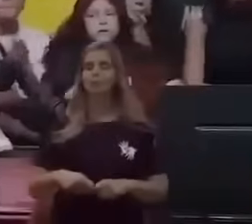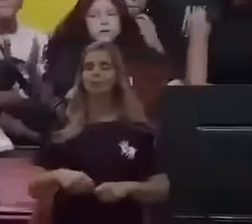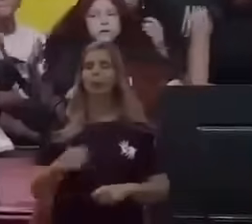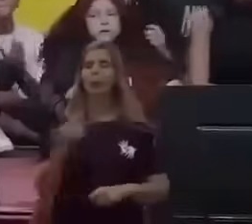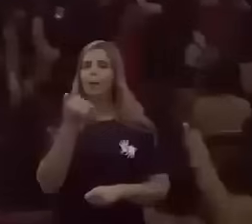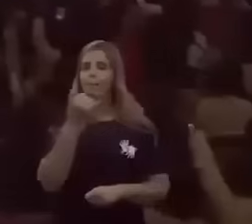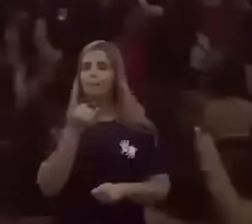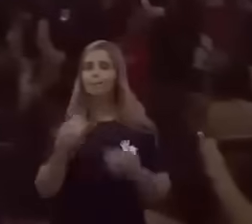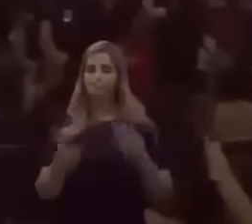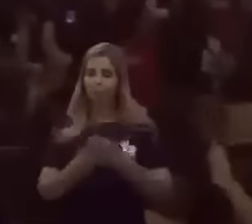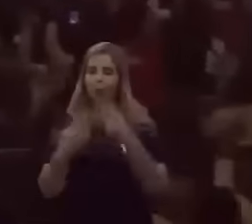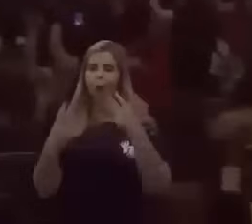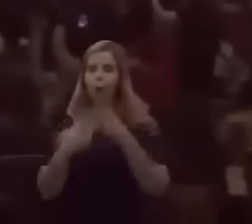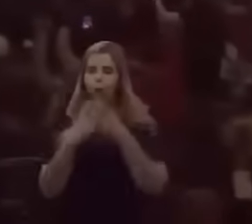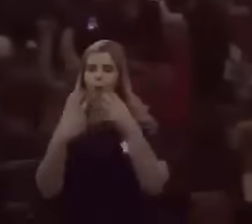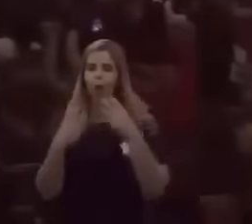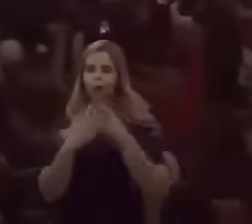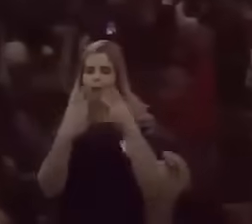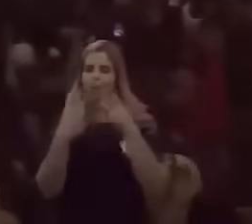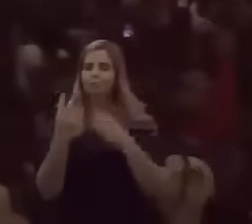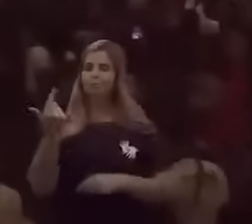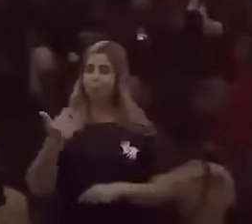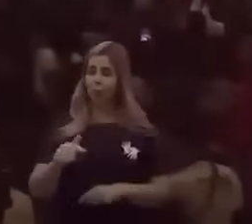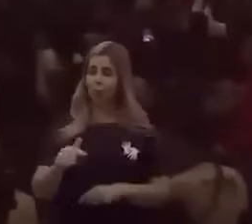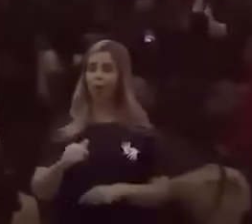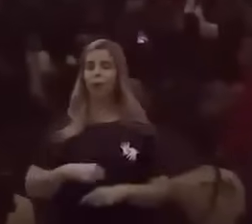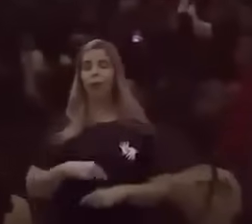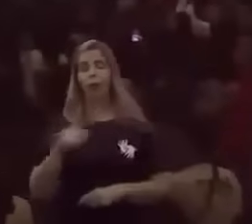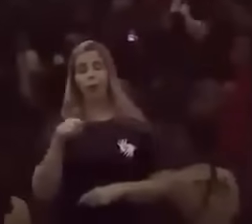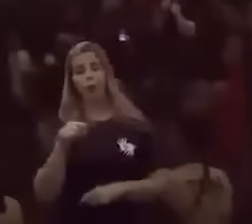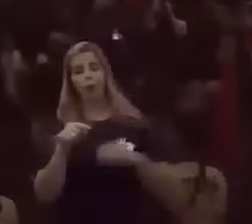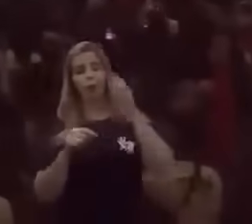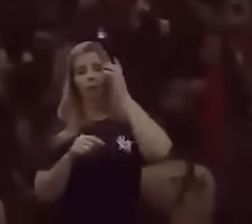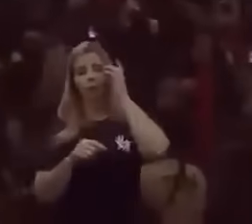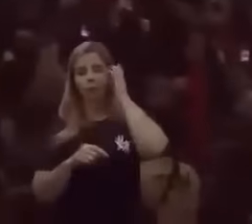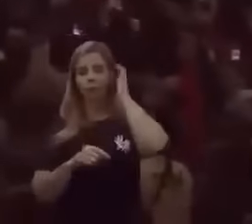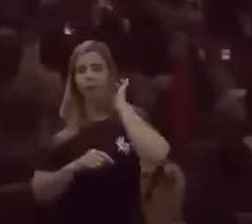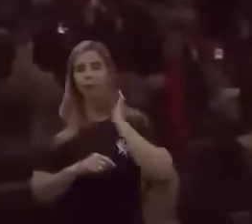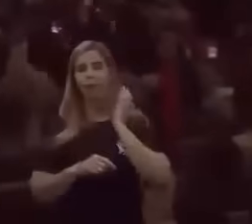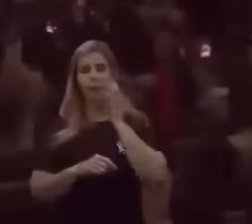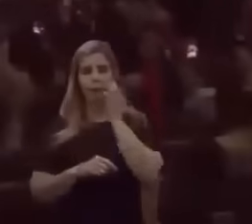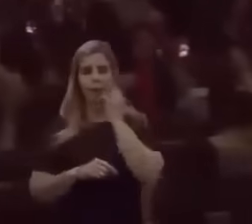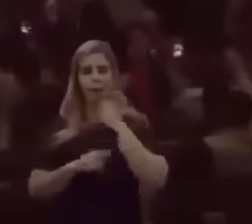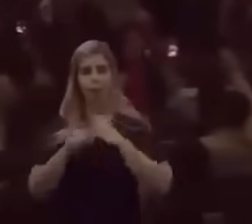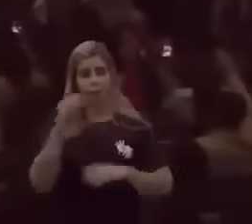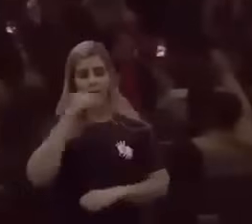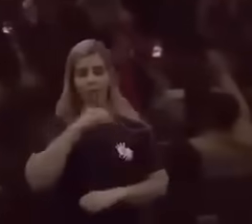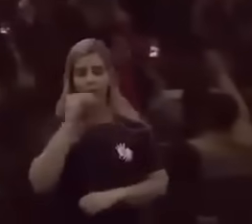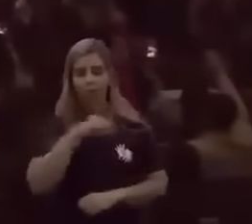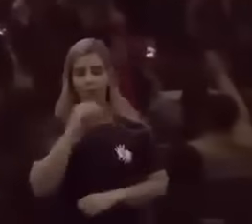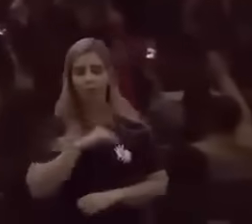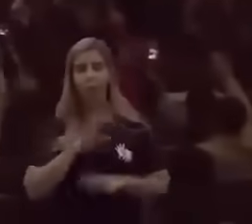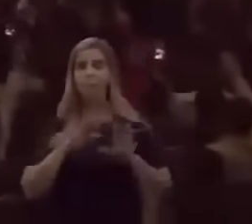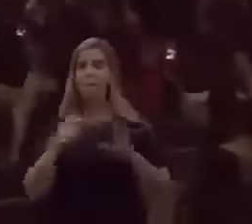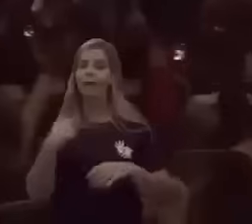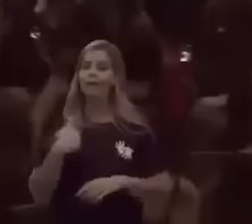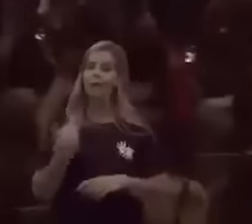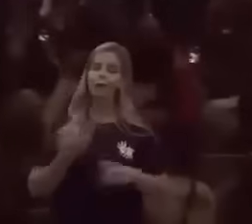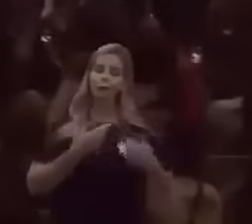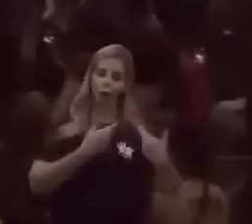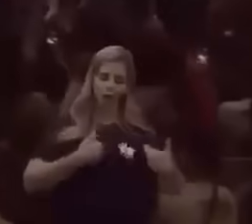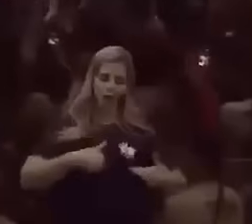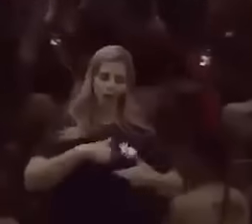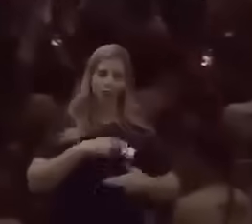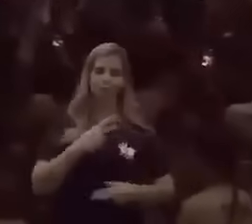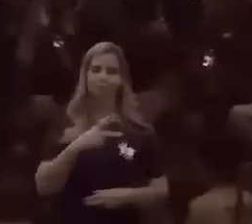eu vou te levantar. Aonde você foi um problema, você vai ser uma solução. Aonde você fracassou, eu vou restaurar a